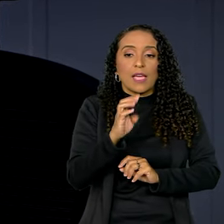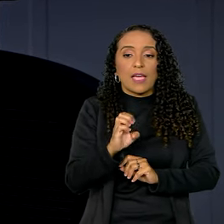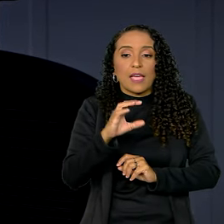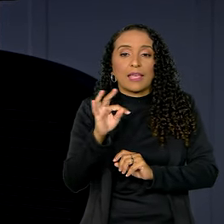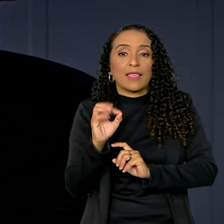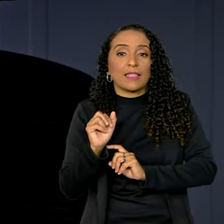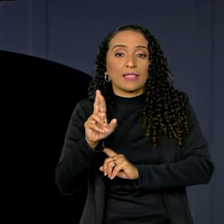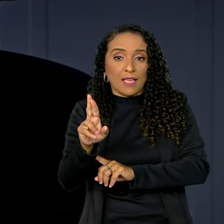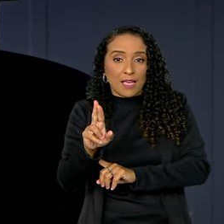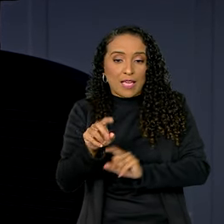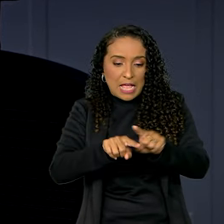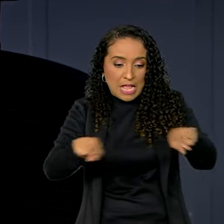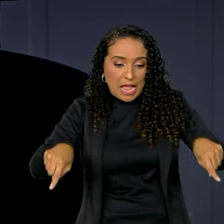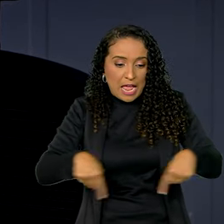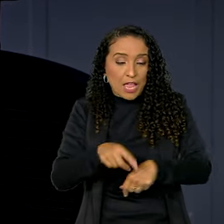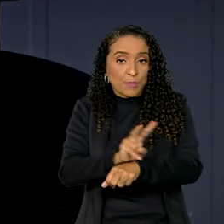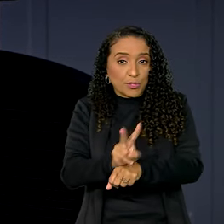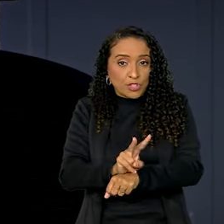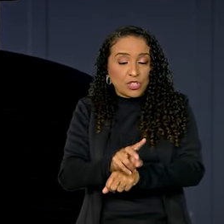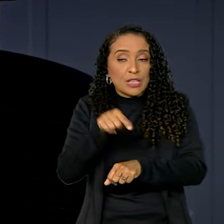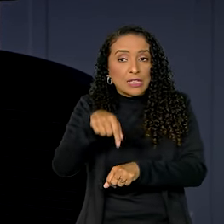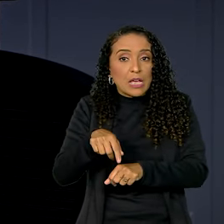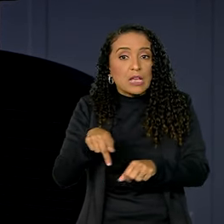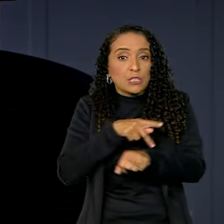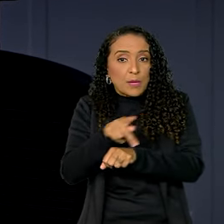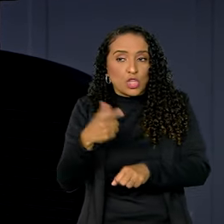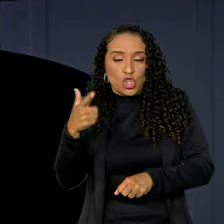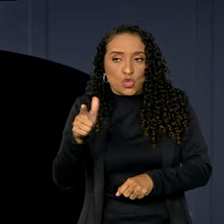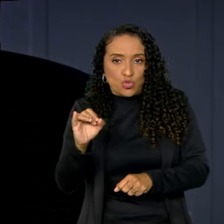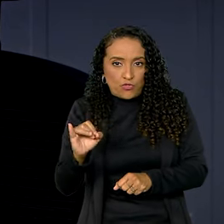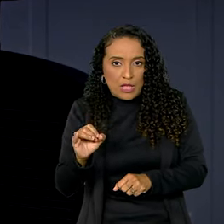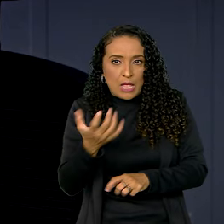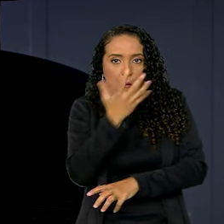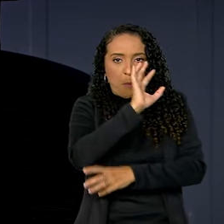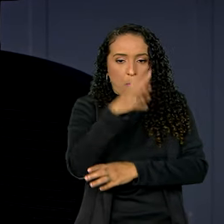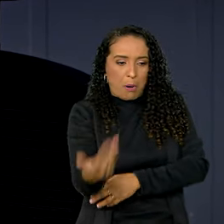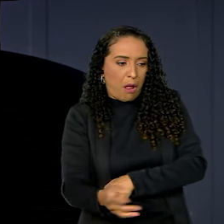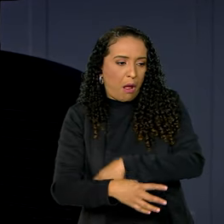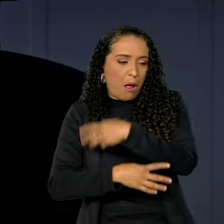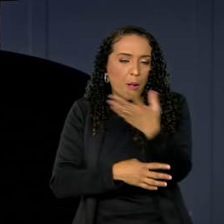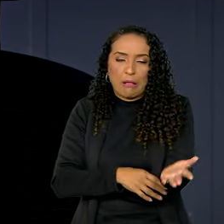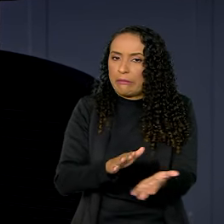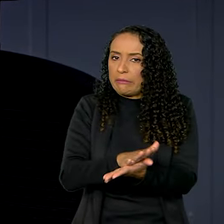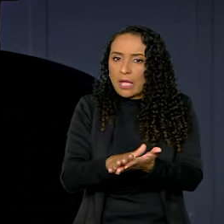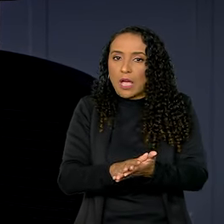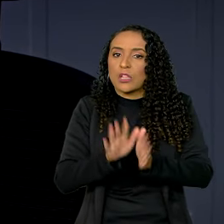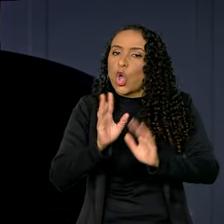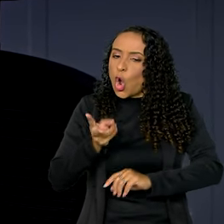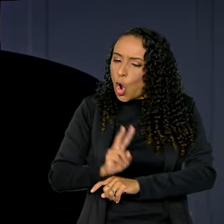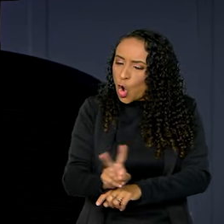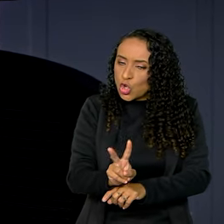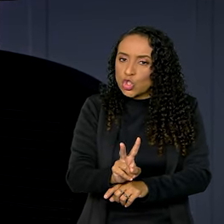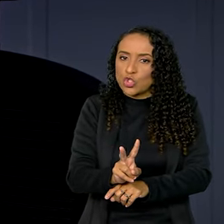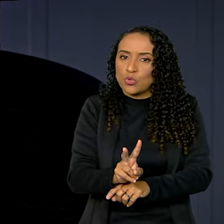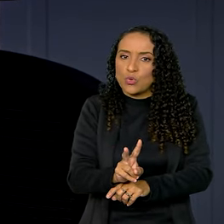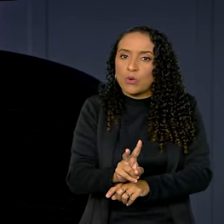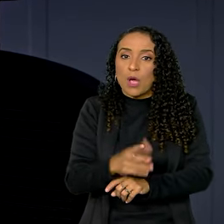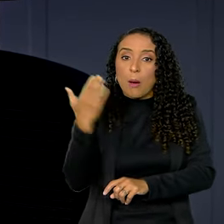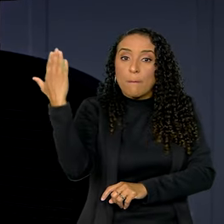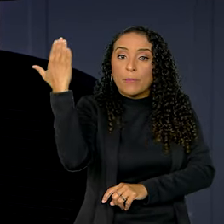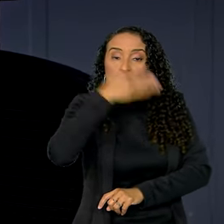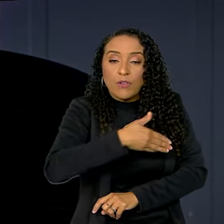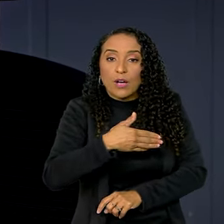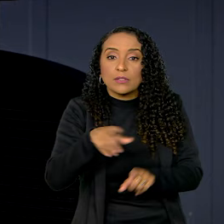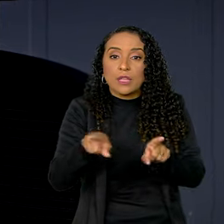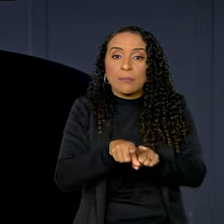área protegida E desde que esse país não tenha um grande desmatamento e tenha mantido ali sua área e comprovando por